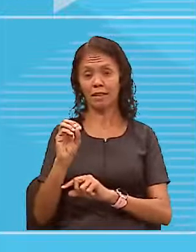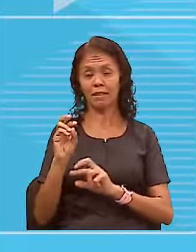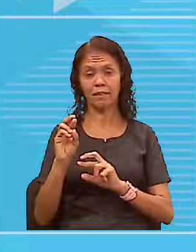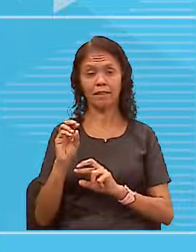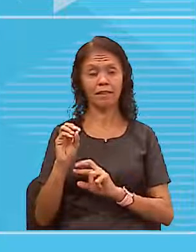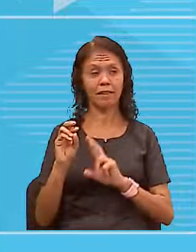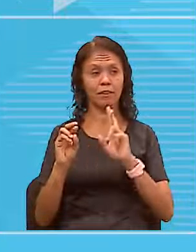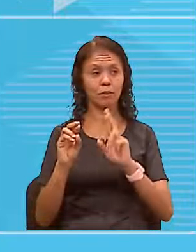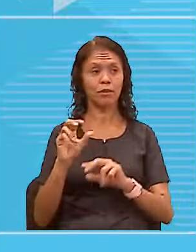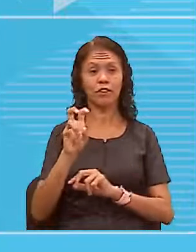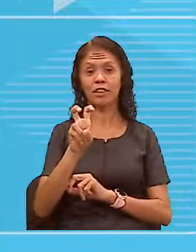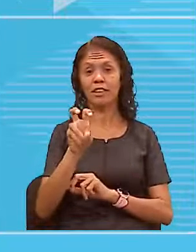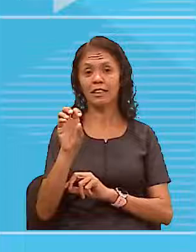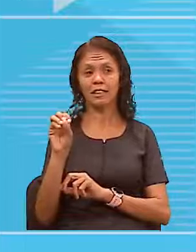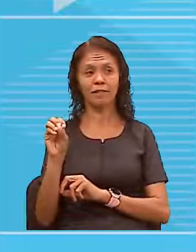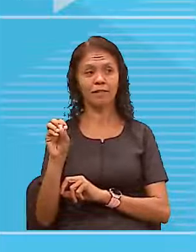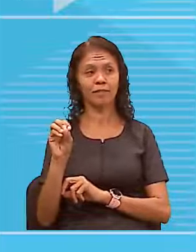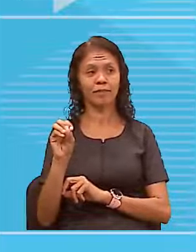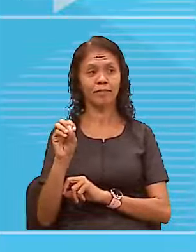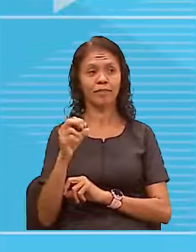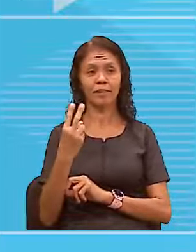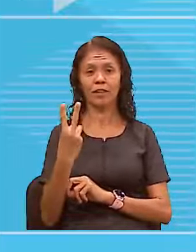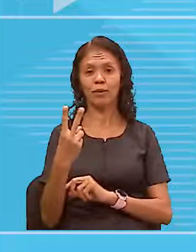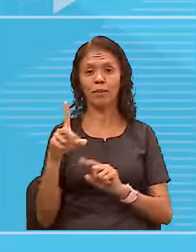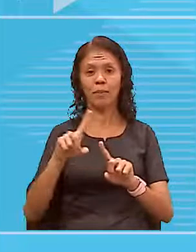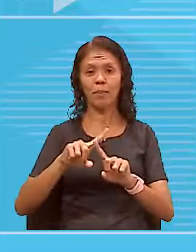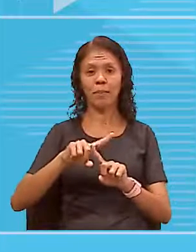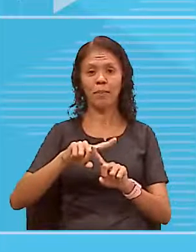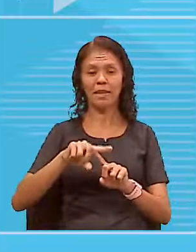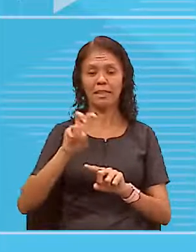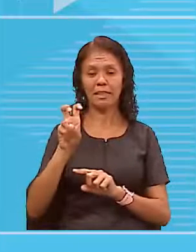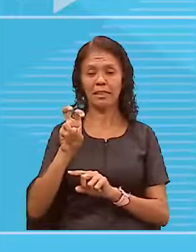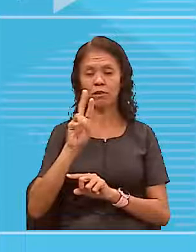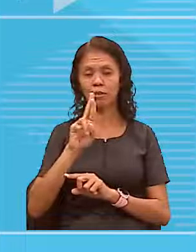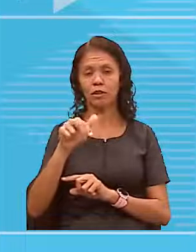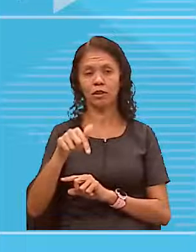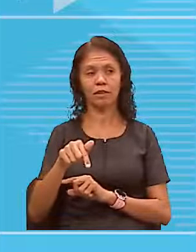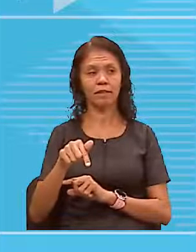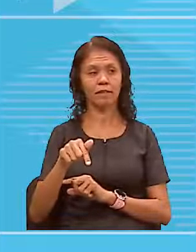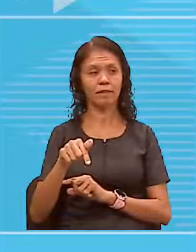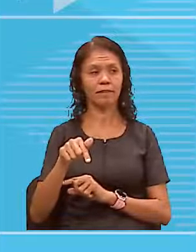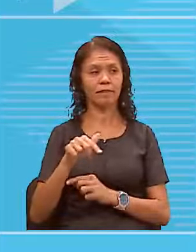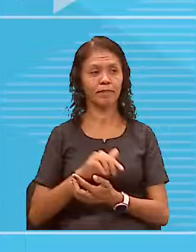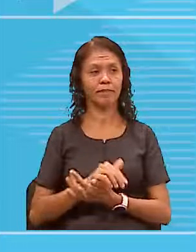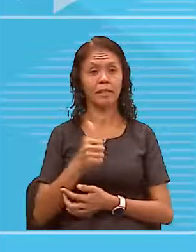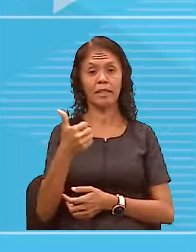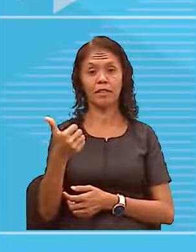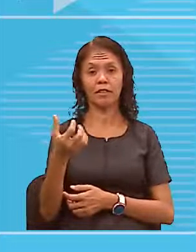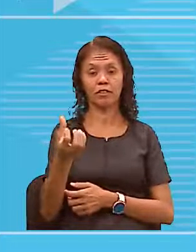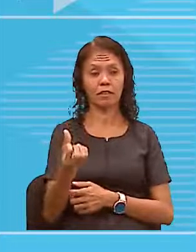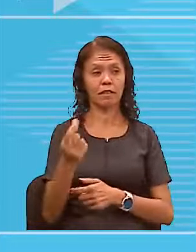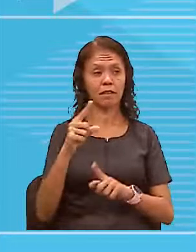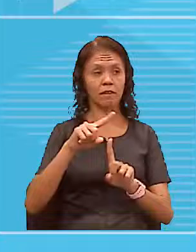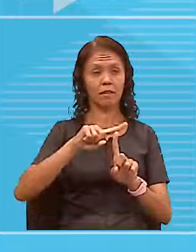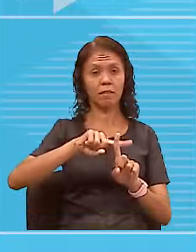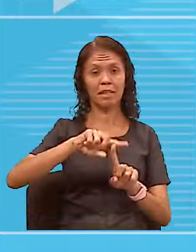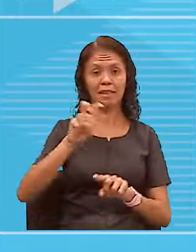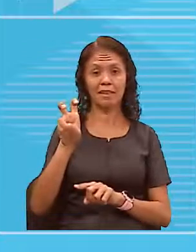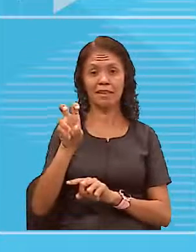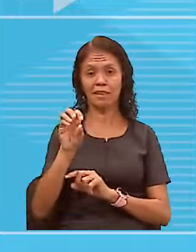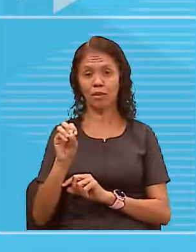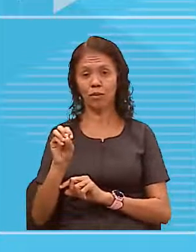50? Quanto é 2 mais 5? Não é 7? Agora você pega 16, soma com